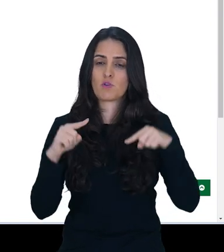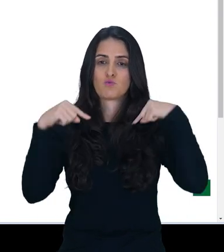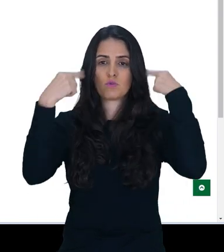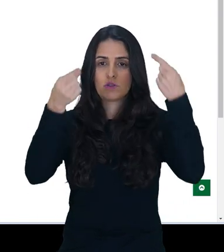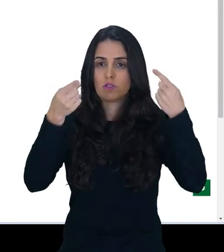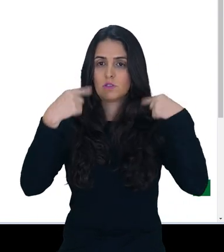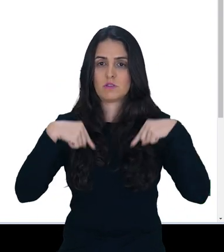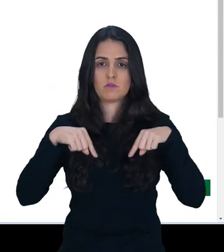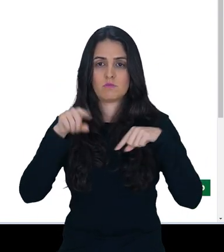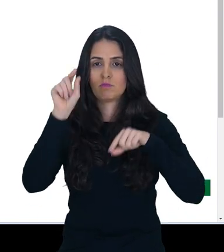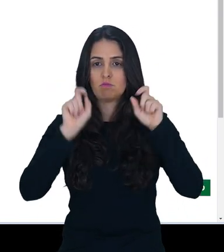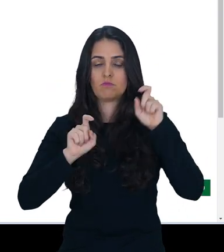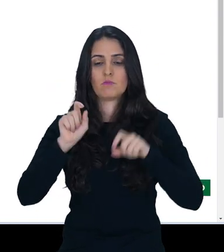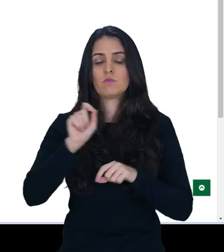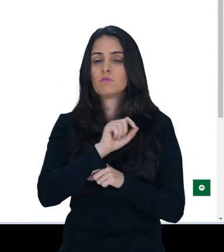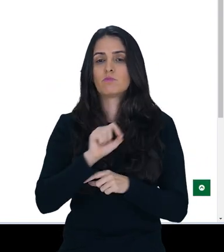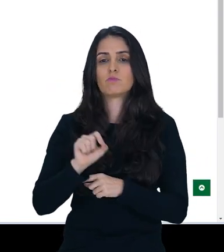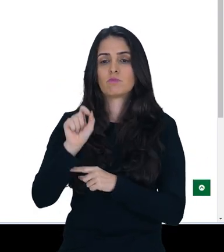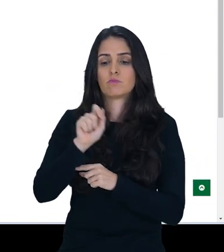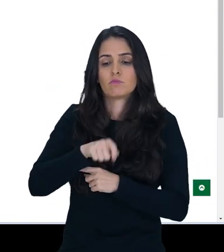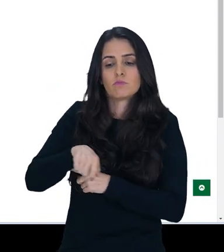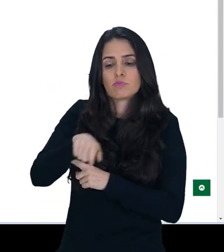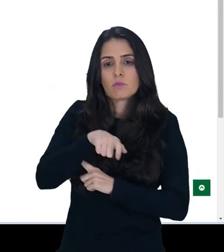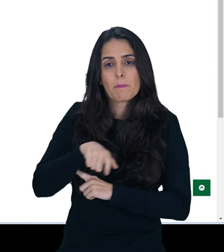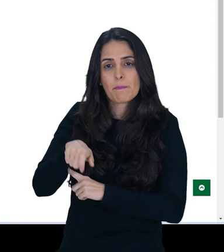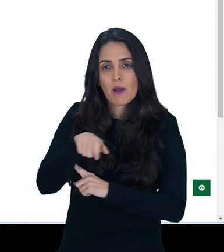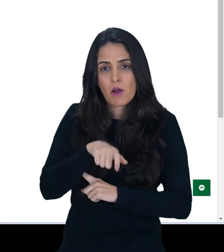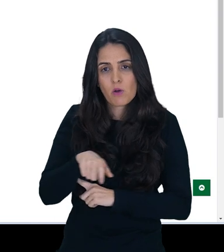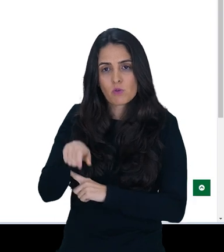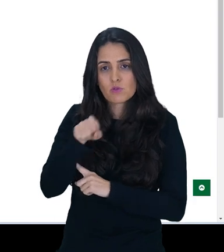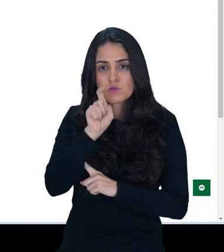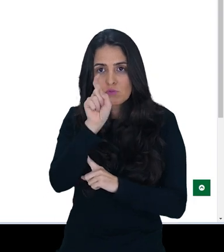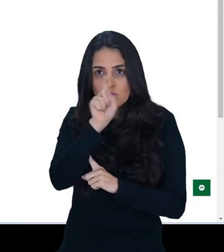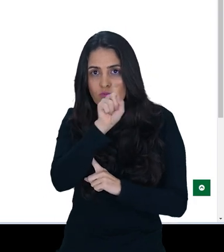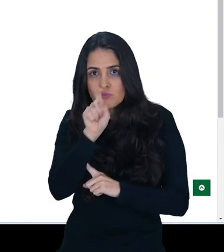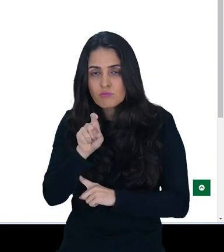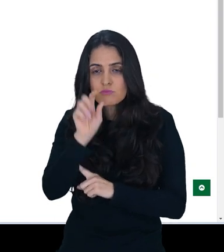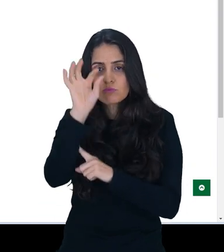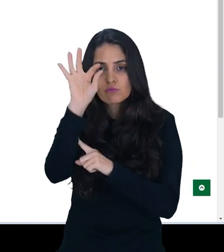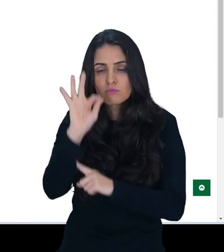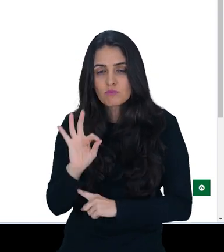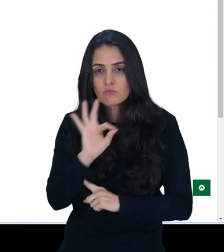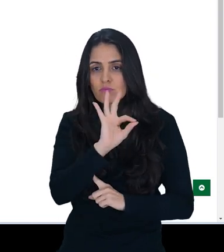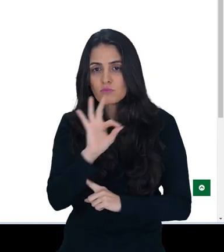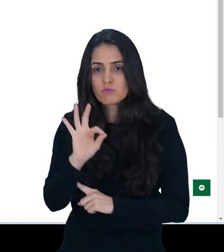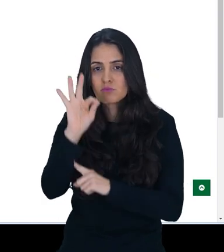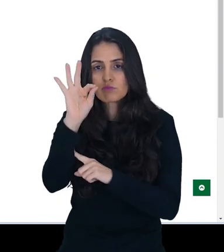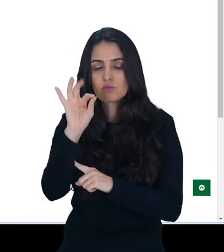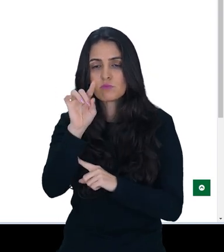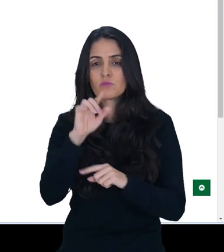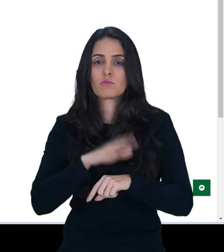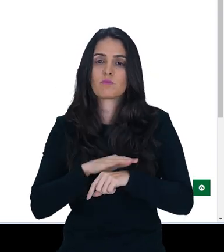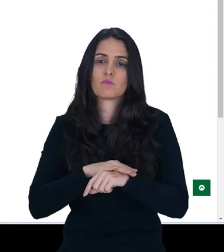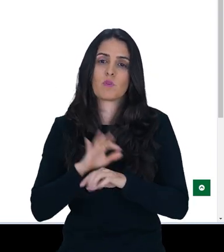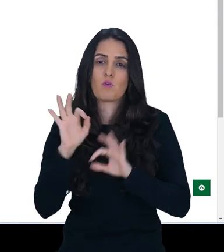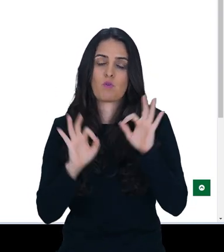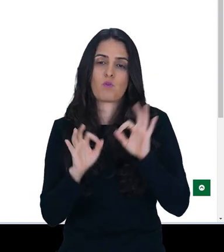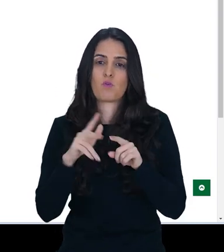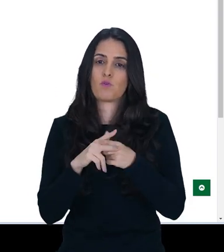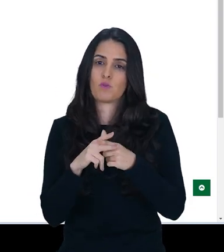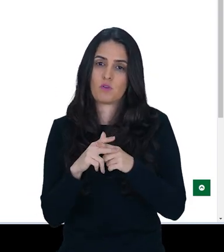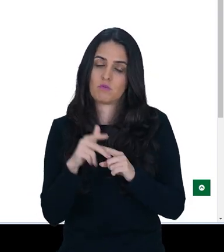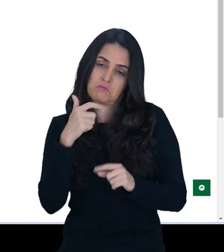Então veja que onde está meu cursor eu vou clicar para baixo eu vou colocar o tempo adicionado